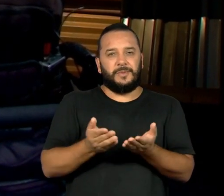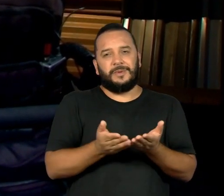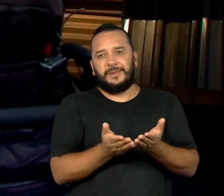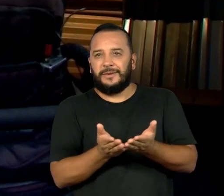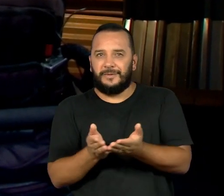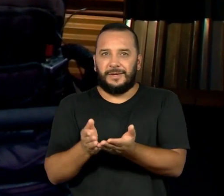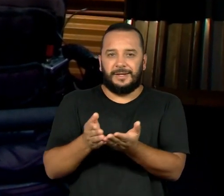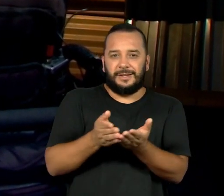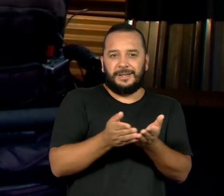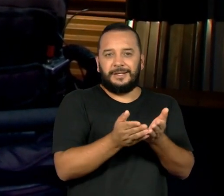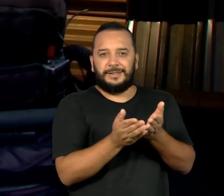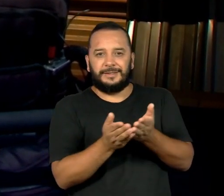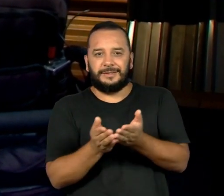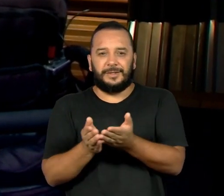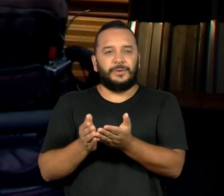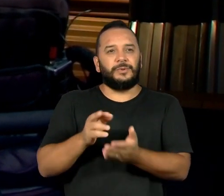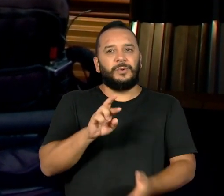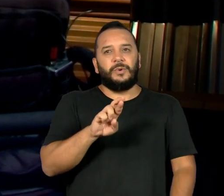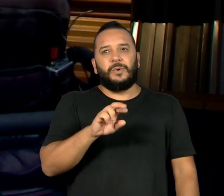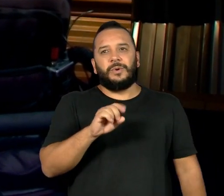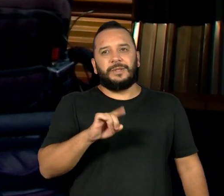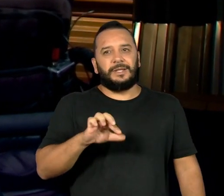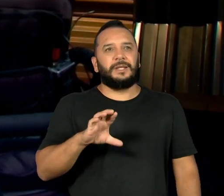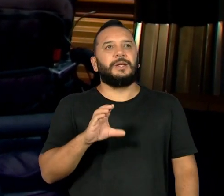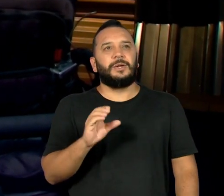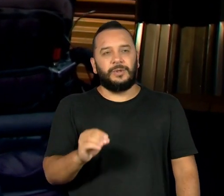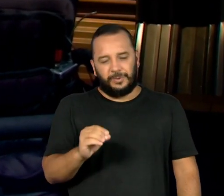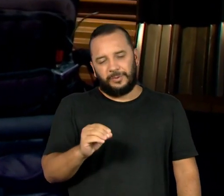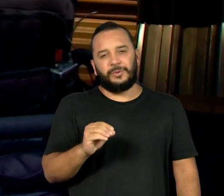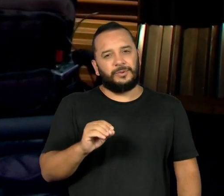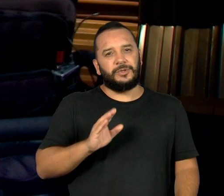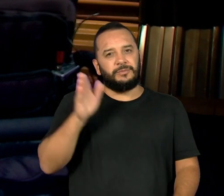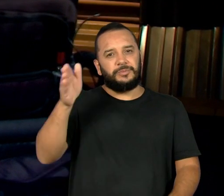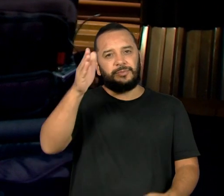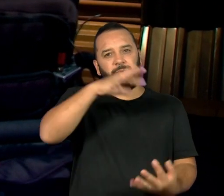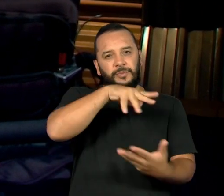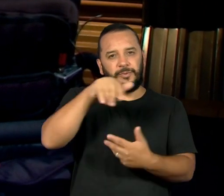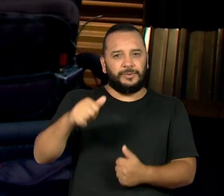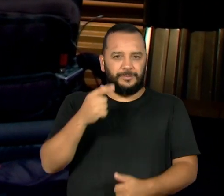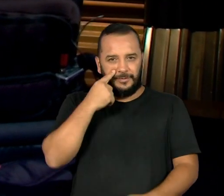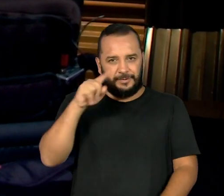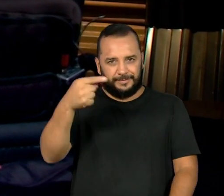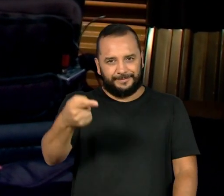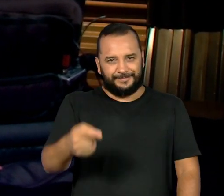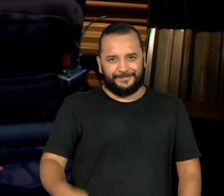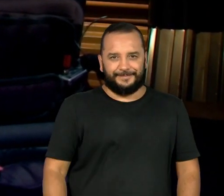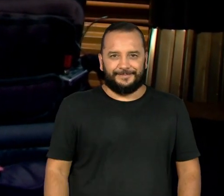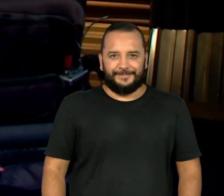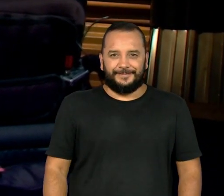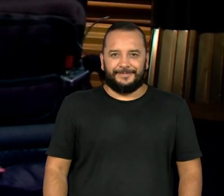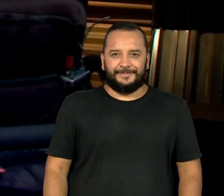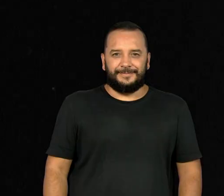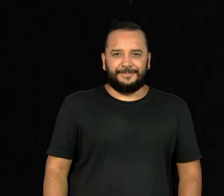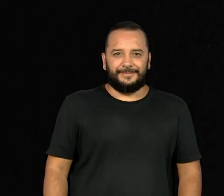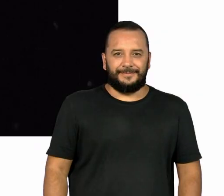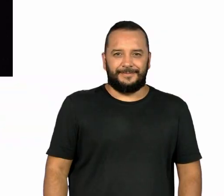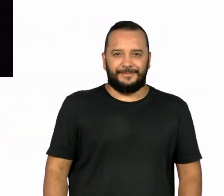do Hubner em essa sua nave pelo mundo. Vamos ver como é que ele navega pelo mundo. Até